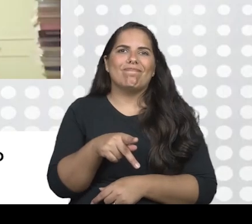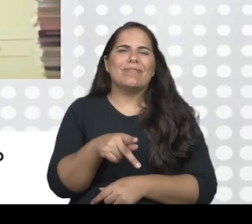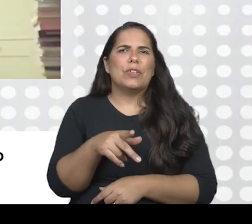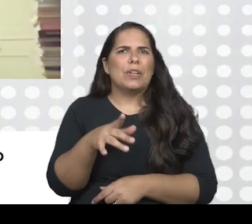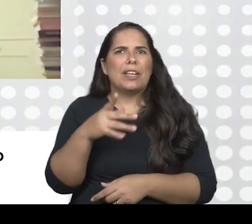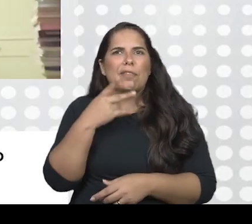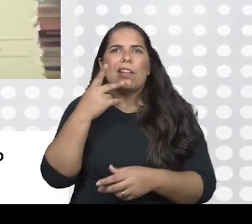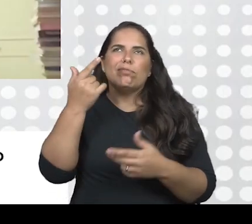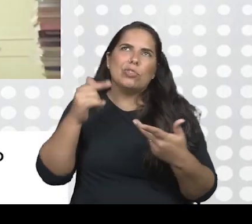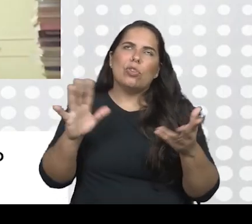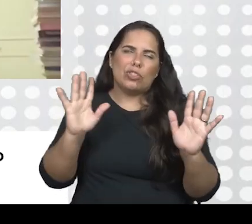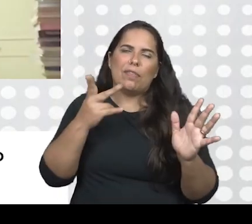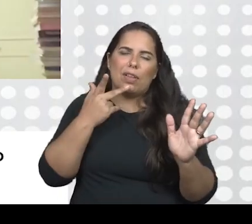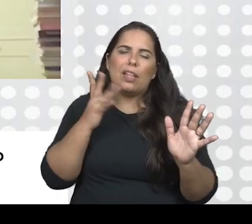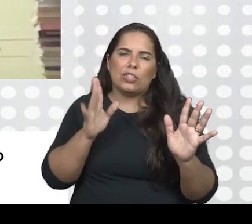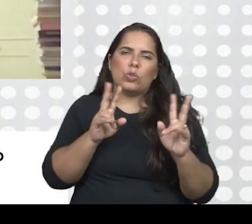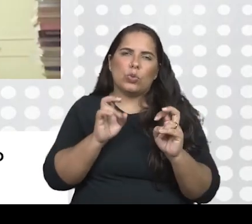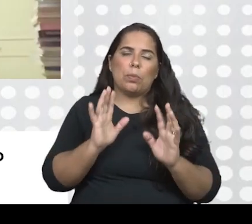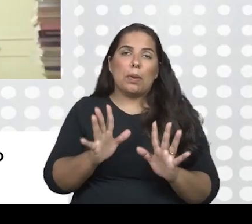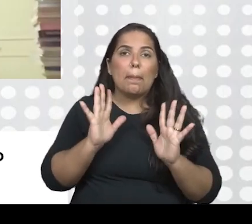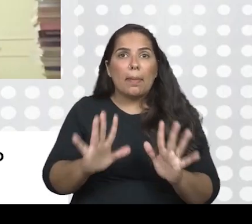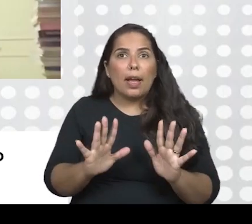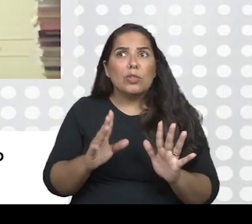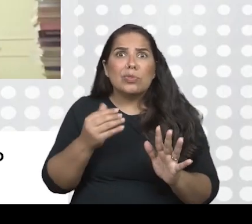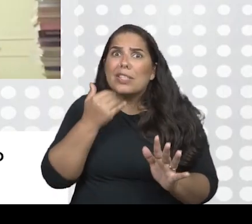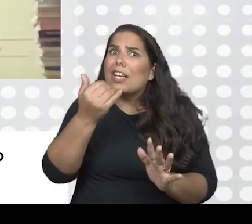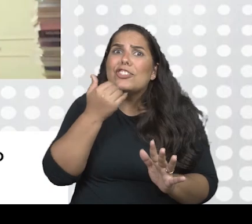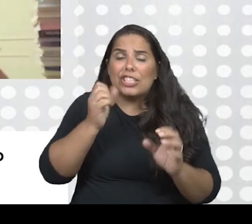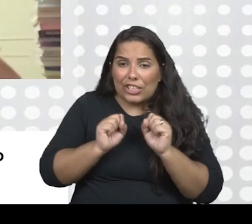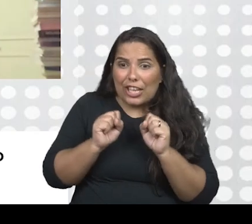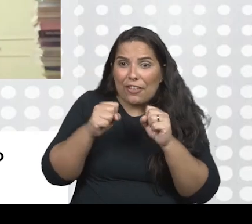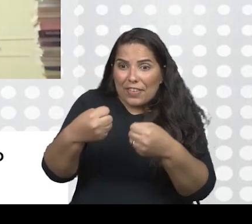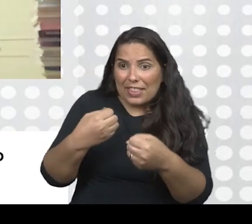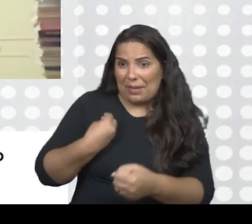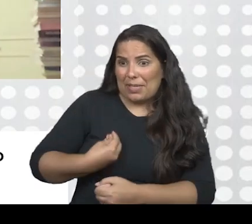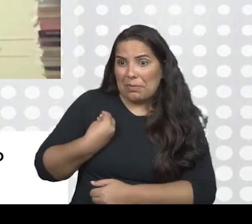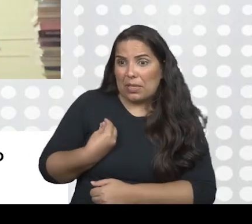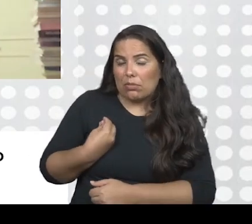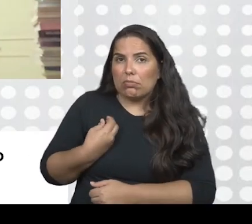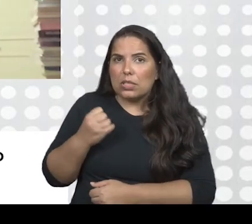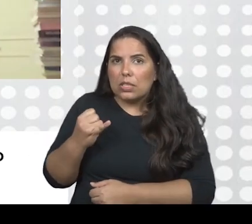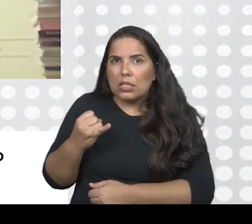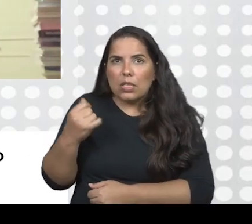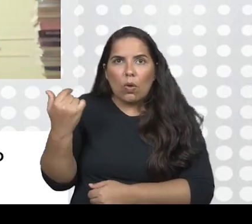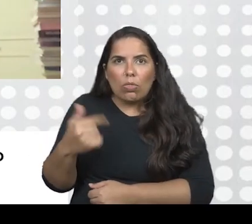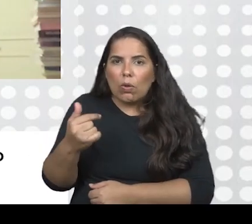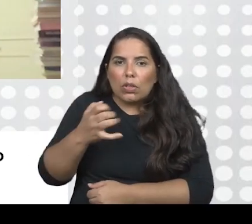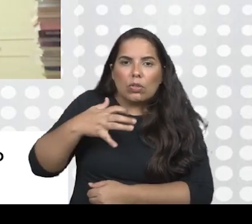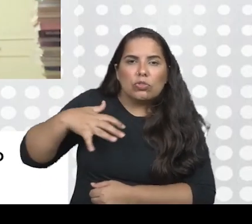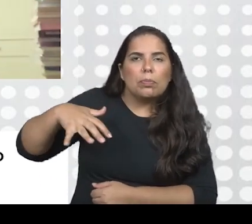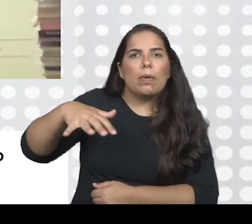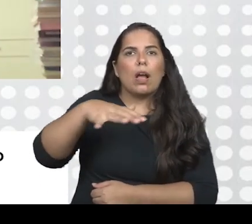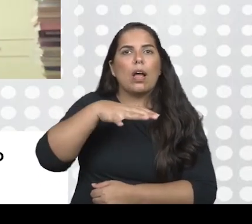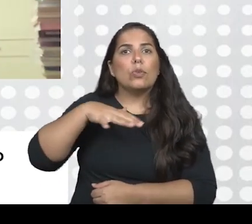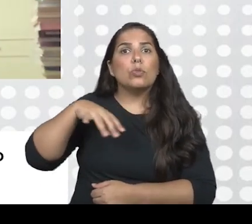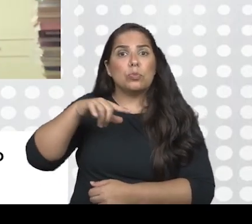ser redundante, já falei sobre isso, mas de nada adianta eu defender a colaboração se eu não tenho espaços para